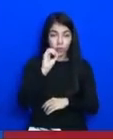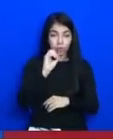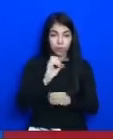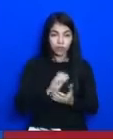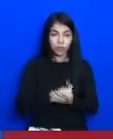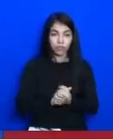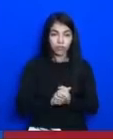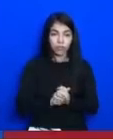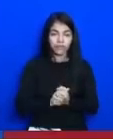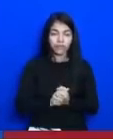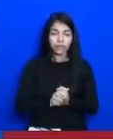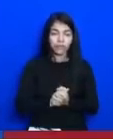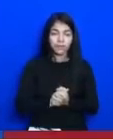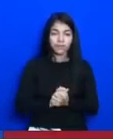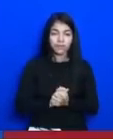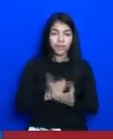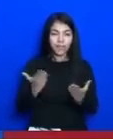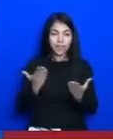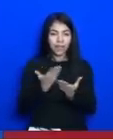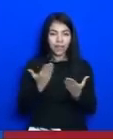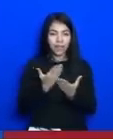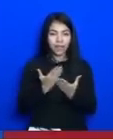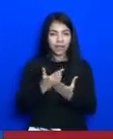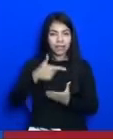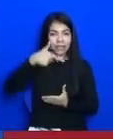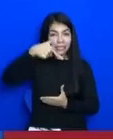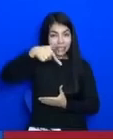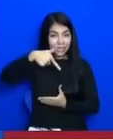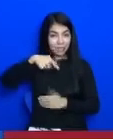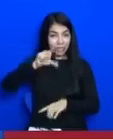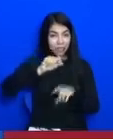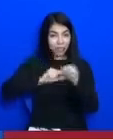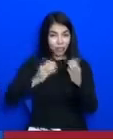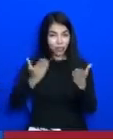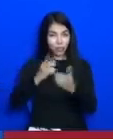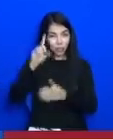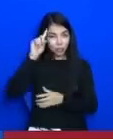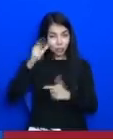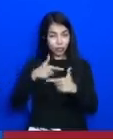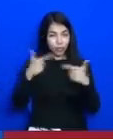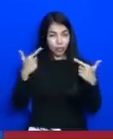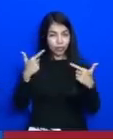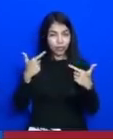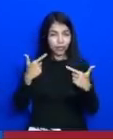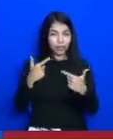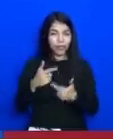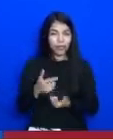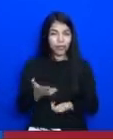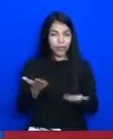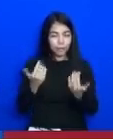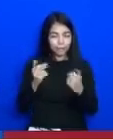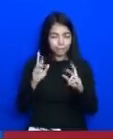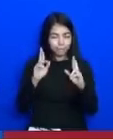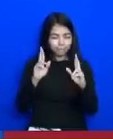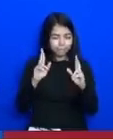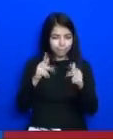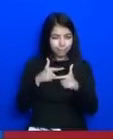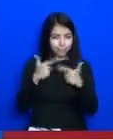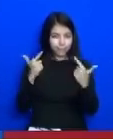20. E agora o sétimo e último número do dia de sorte. Vem sorte, vem